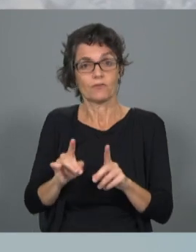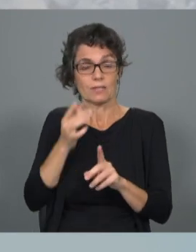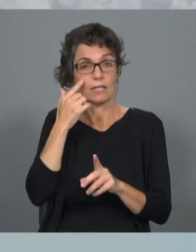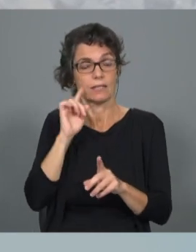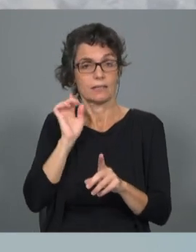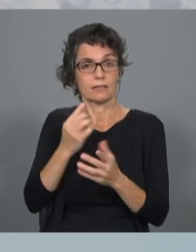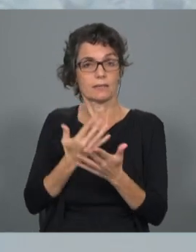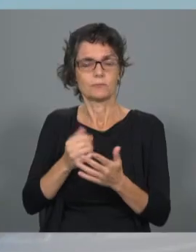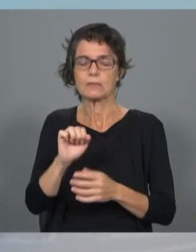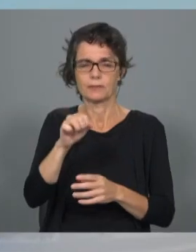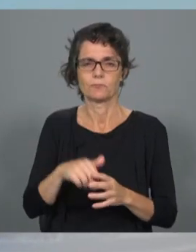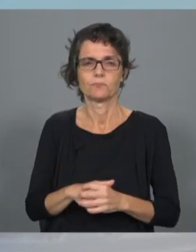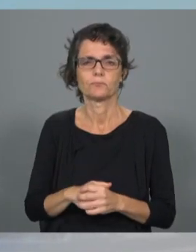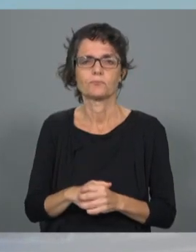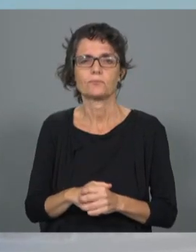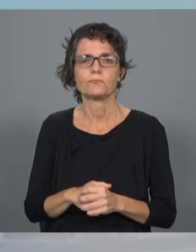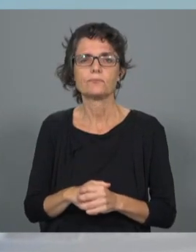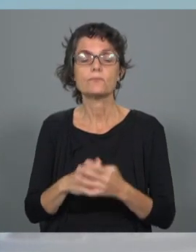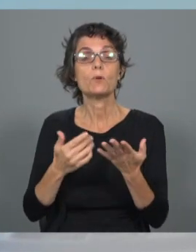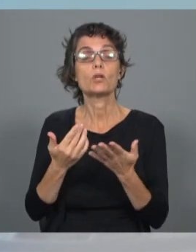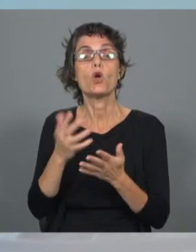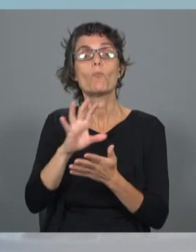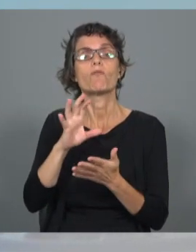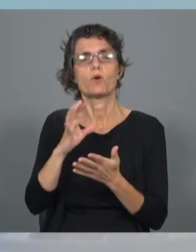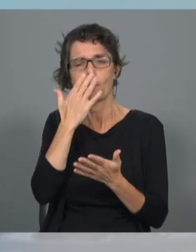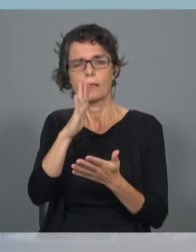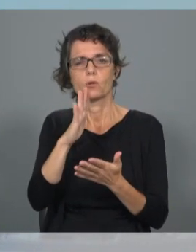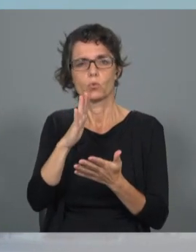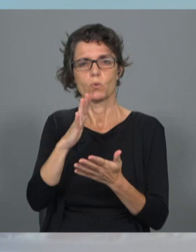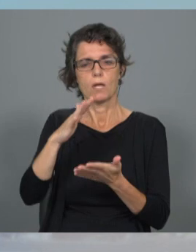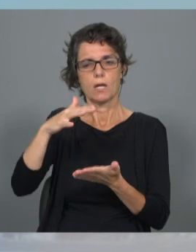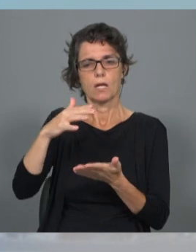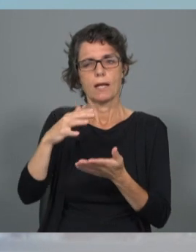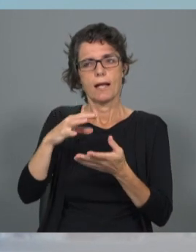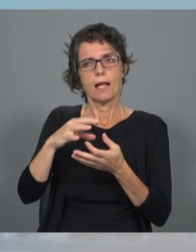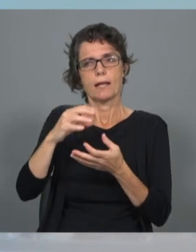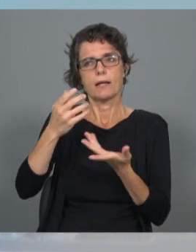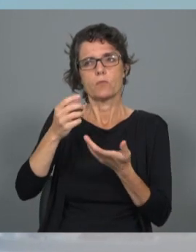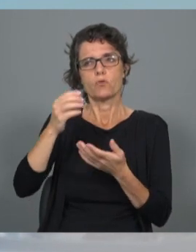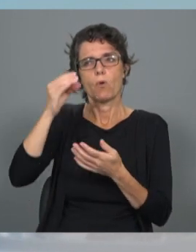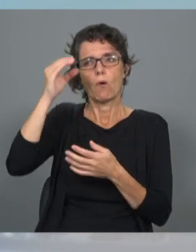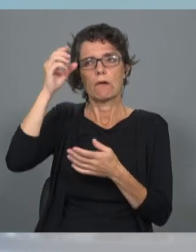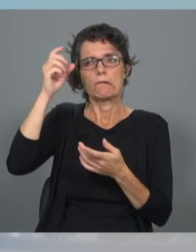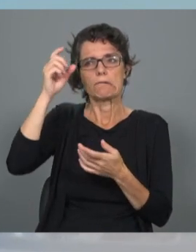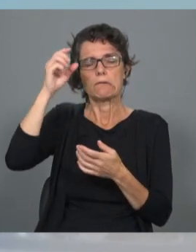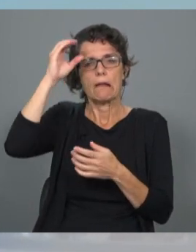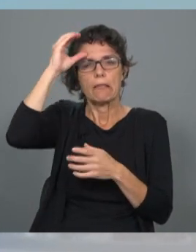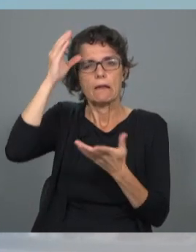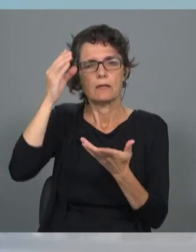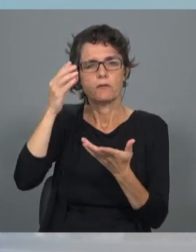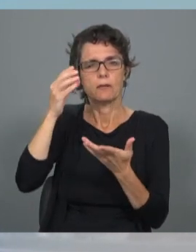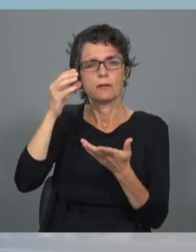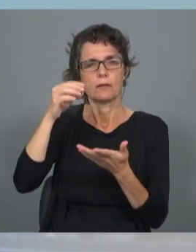mesmo este posicionamento inteligente perante as coisas do mundo também, vendo sempre um